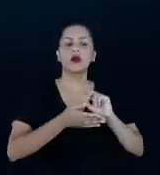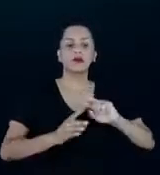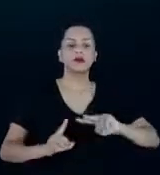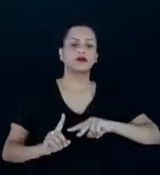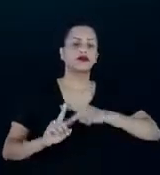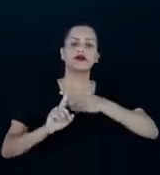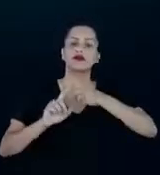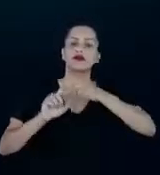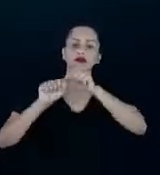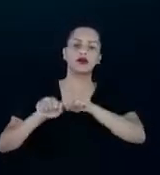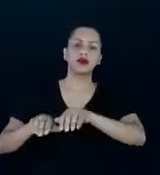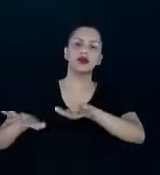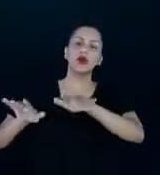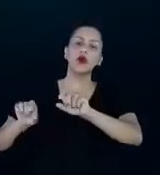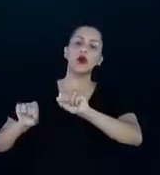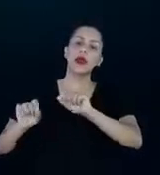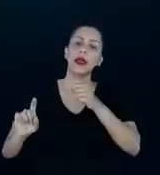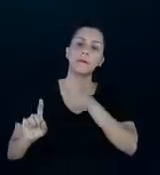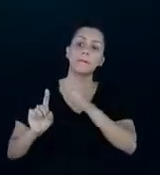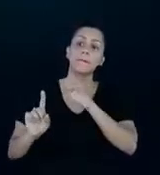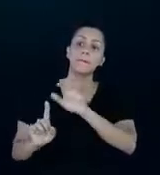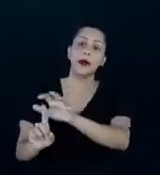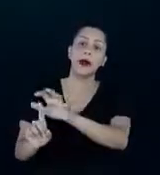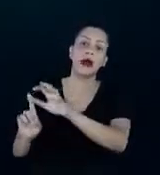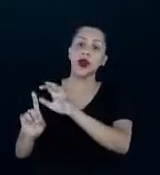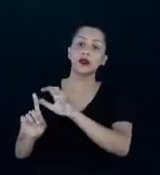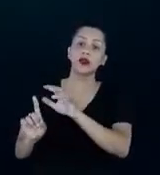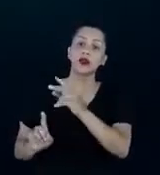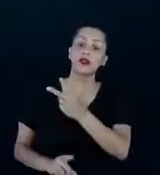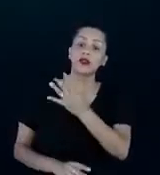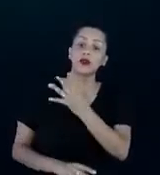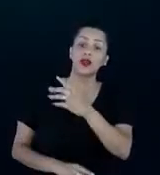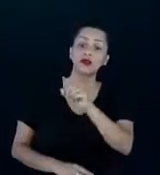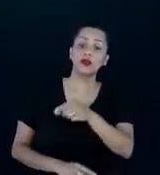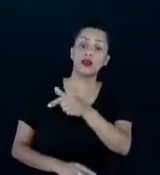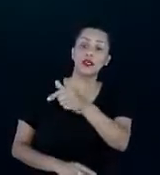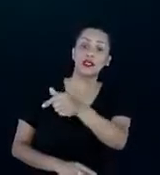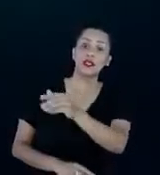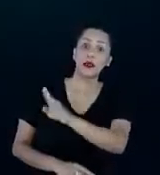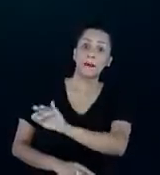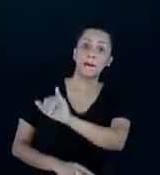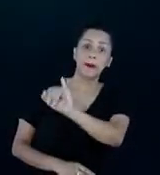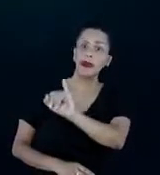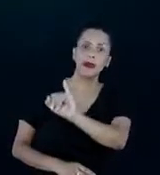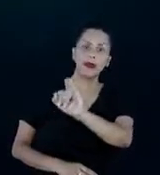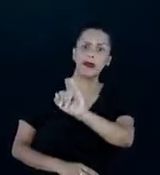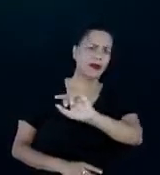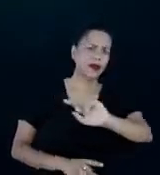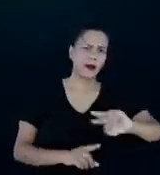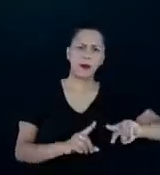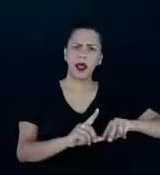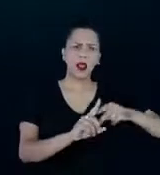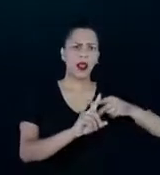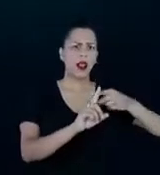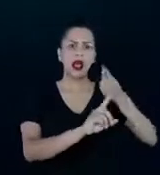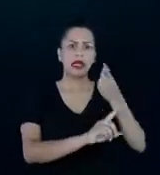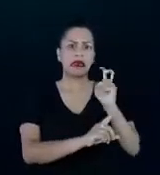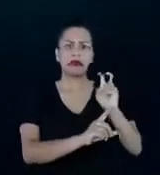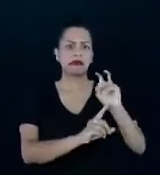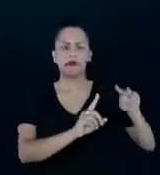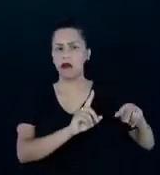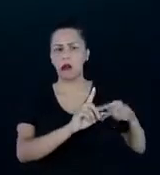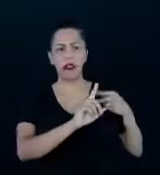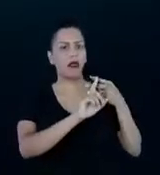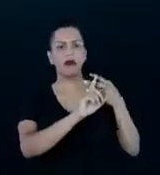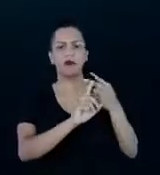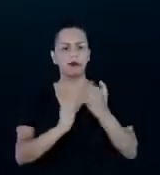e impacto na economia em 24,7 bilhões, ou seja, mais de 15 vezes de impacto econômico. Quer dizer, o dinheiro que é colocado